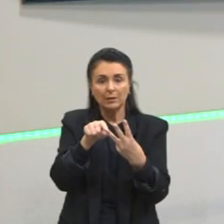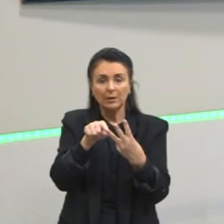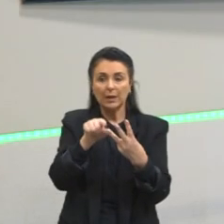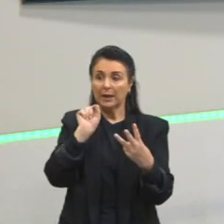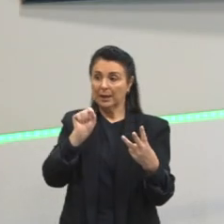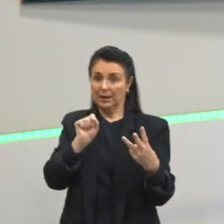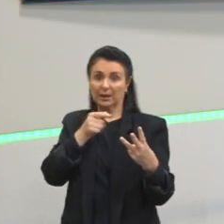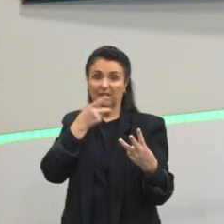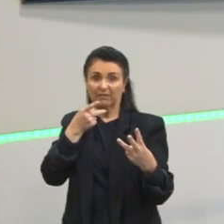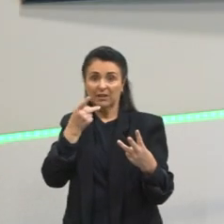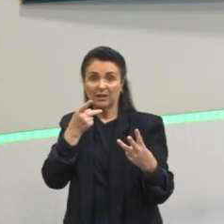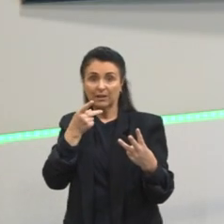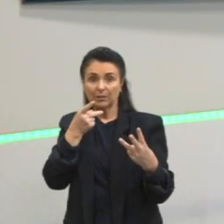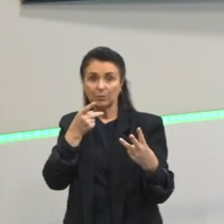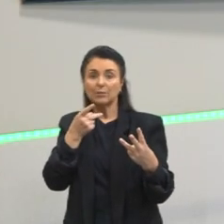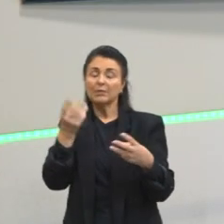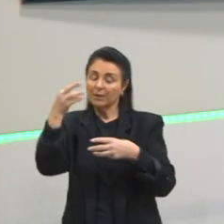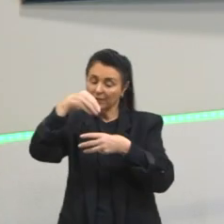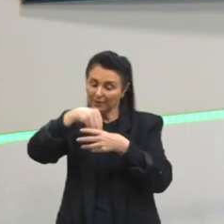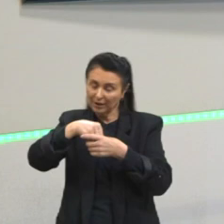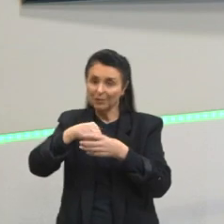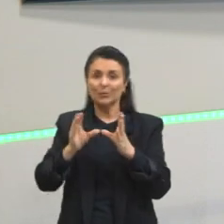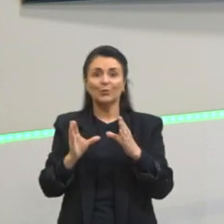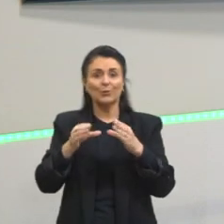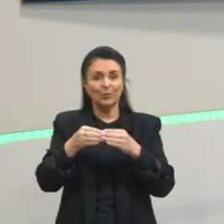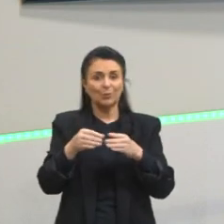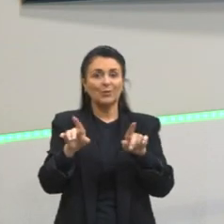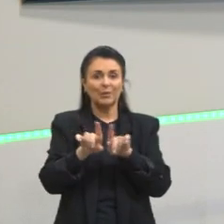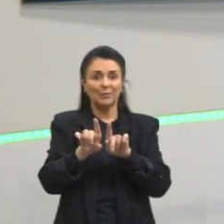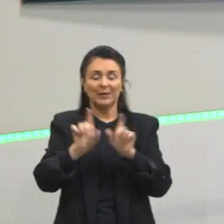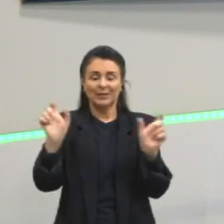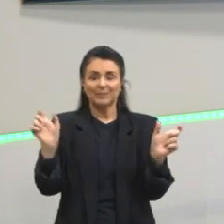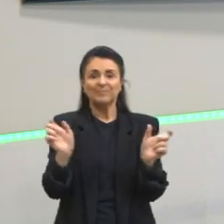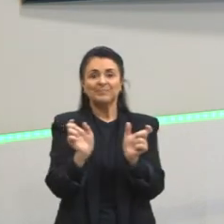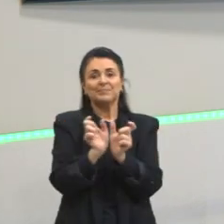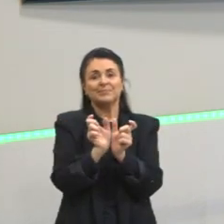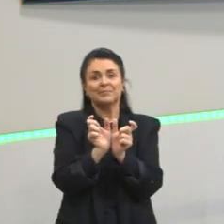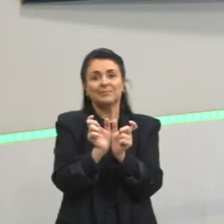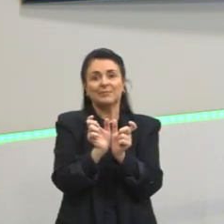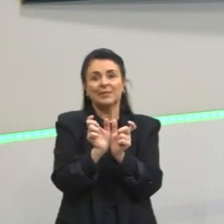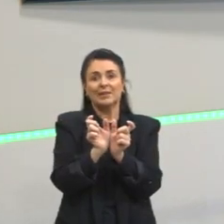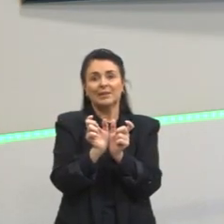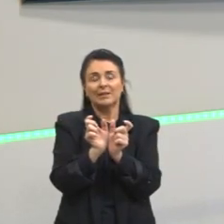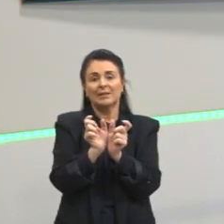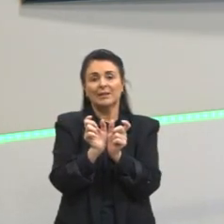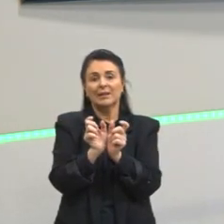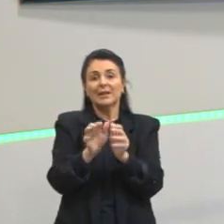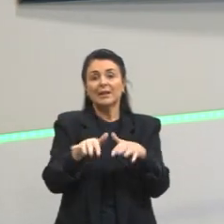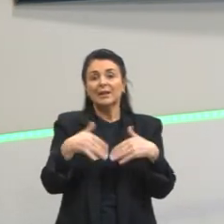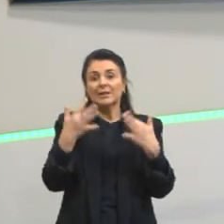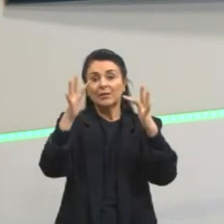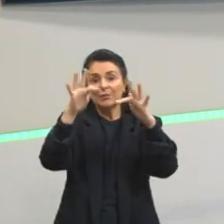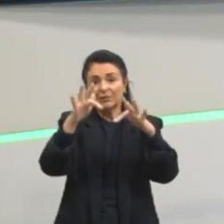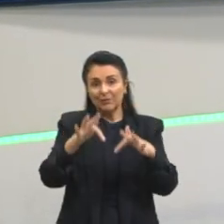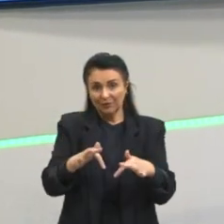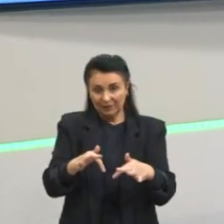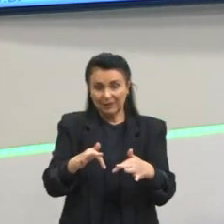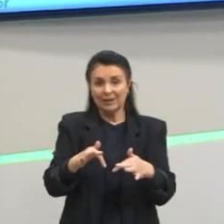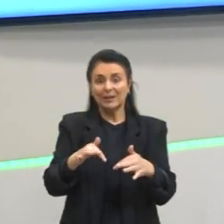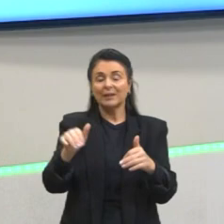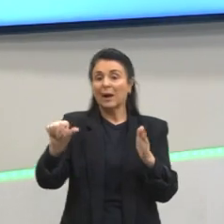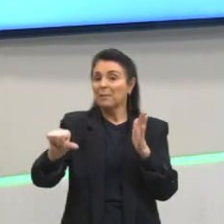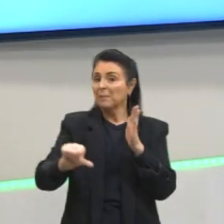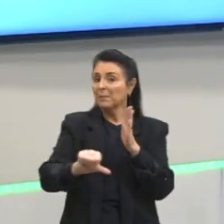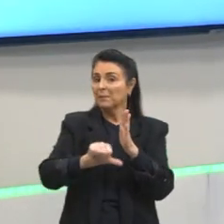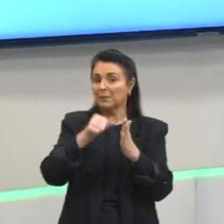que está falando está inserido ali dentro daquela frase tá Então pessoal chegamos ao final dessa nossa